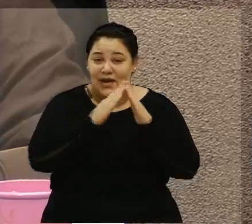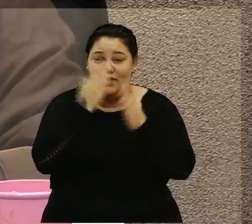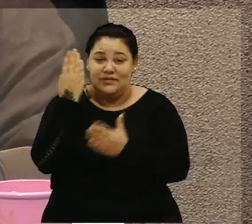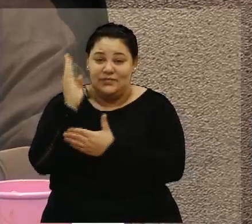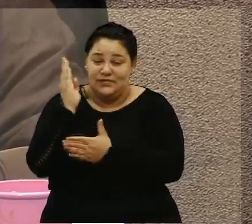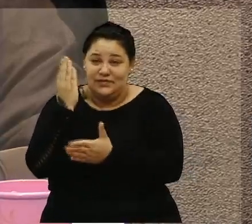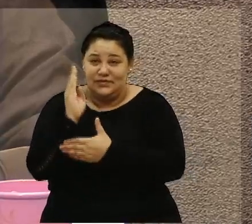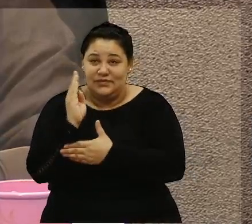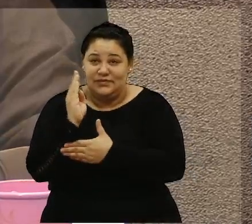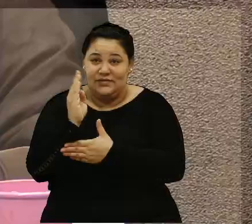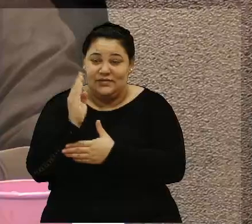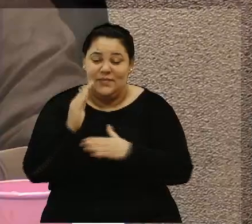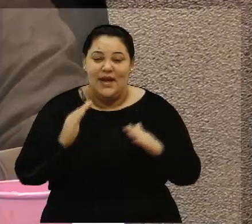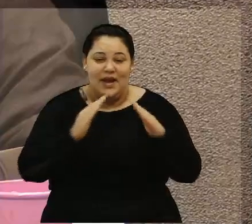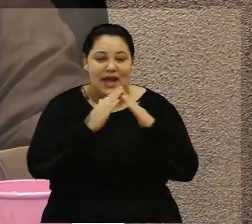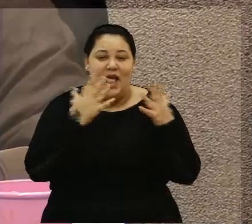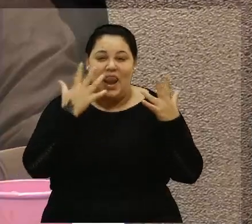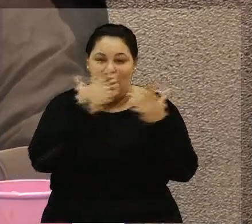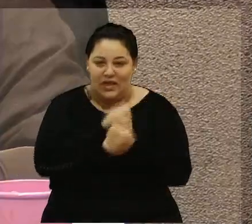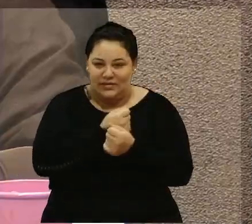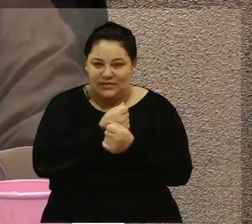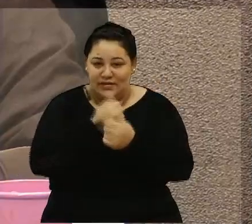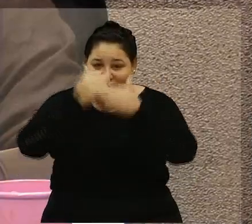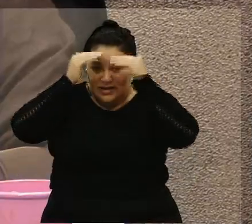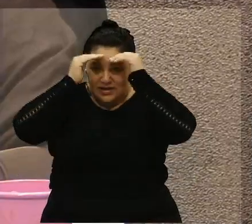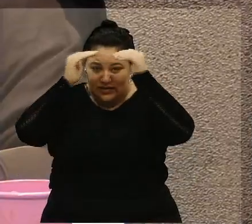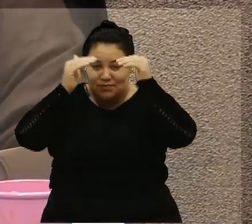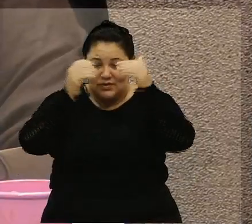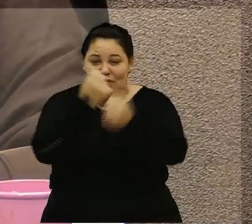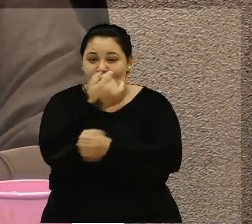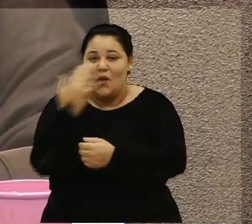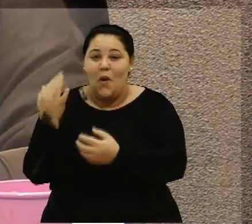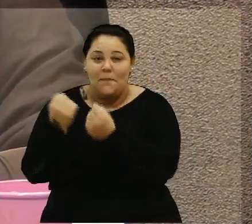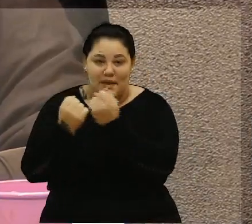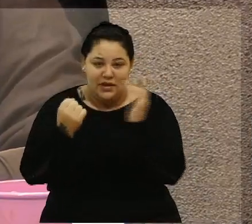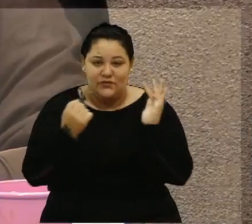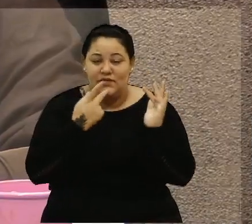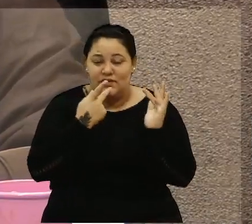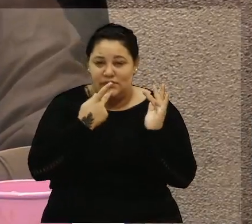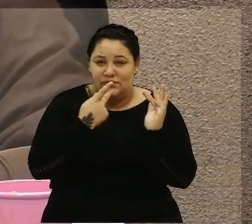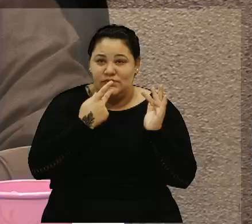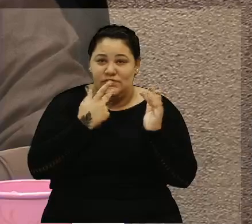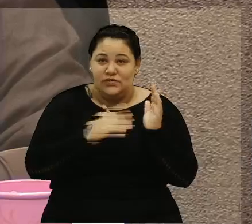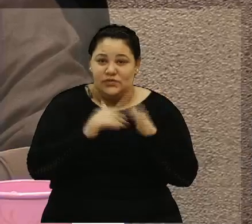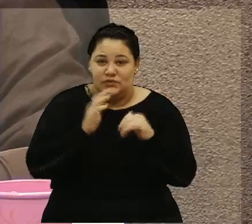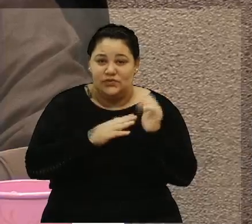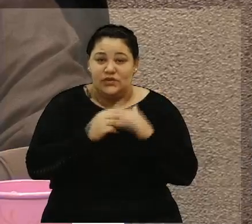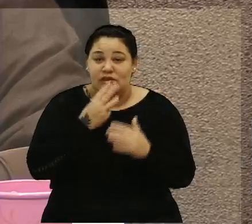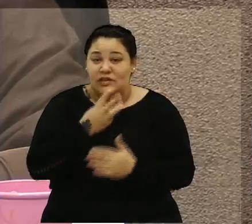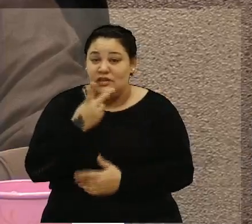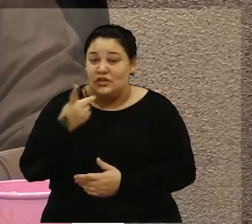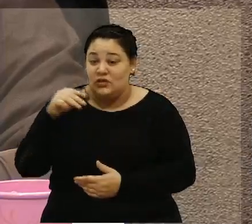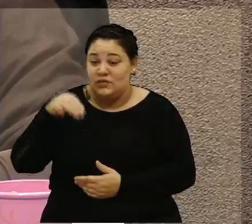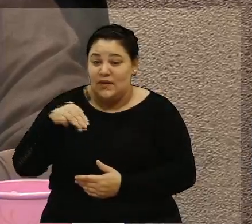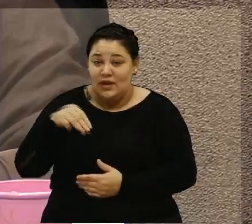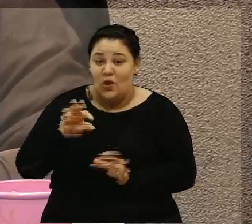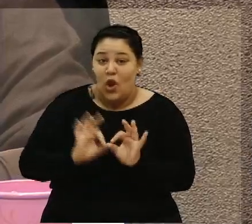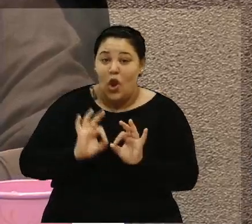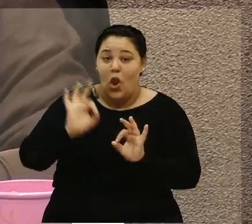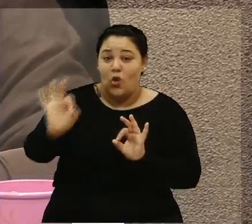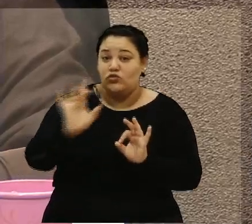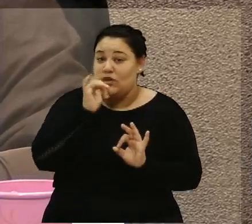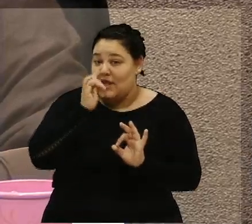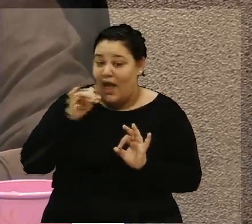caseiro, uma casa top, respeitou o meio ambiente no sentido de construir a casa 32 metros longe do córrego que